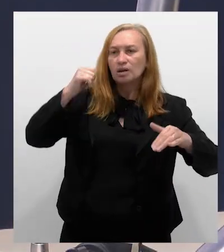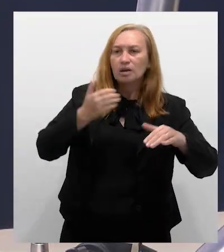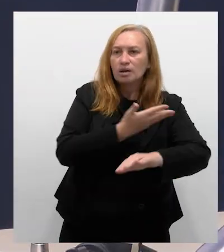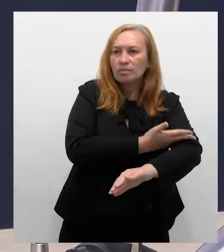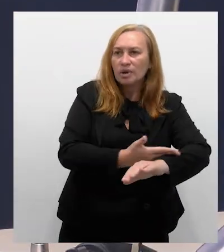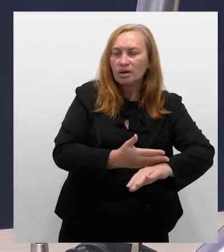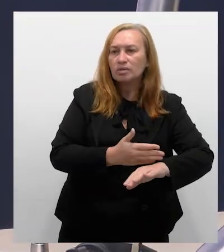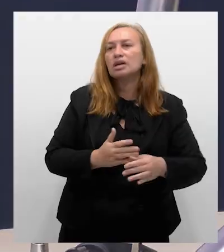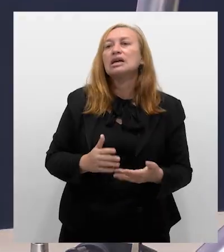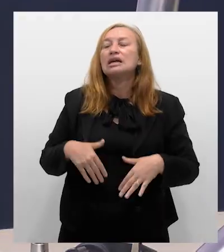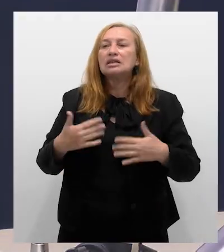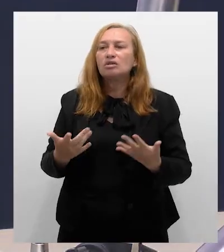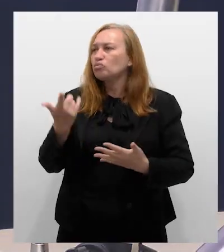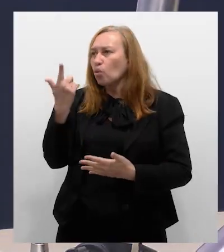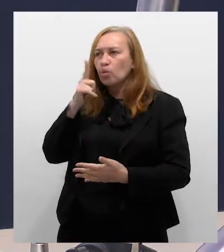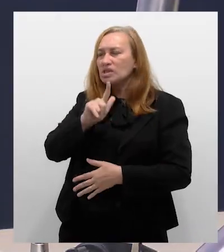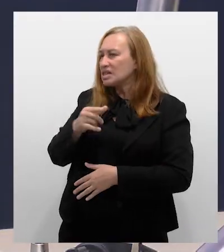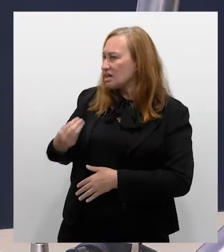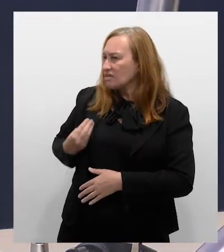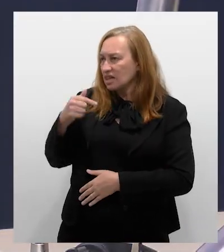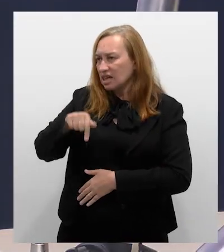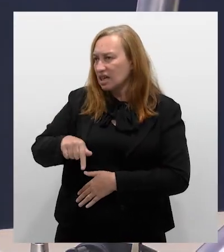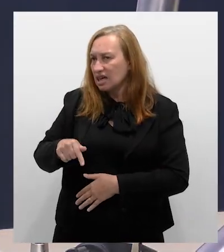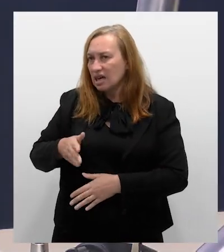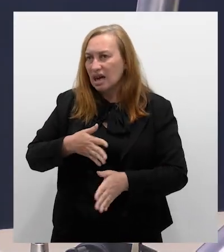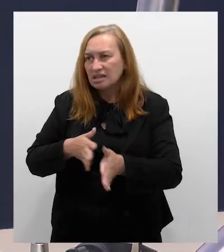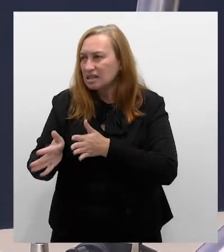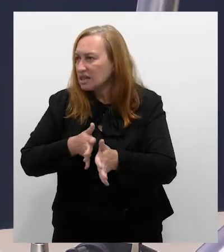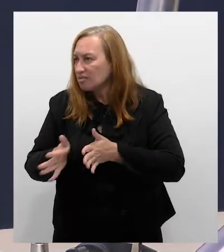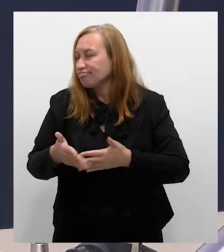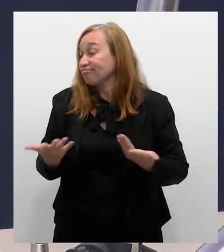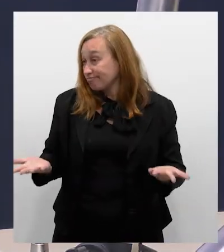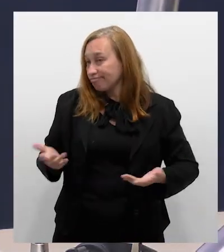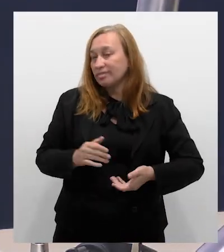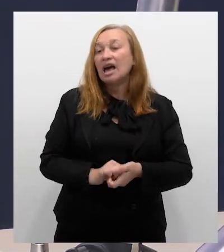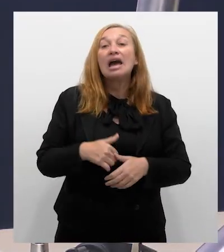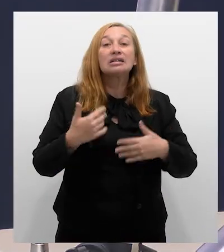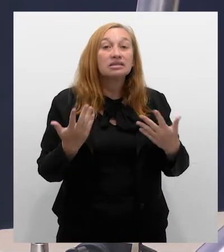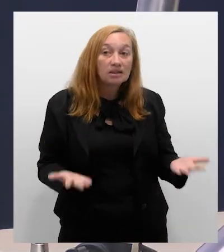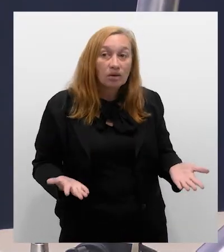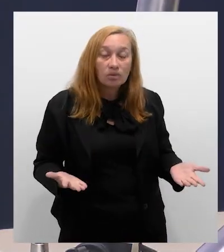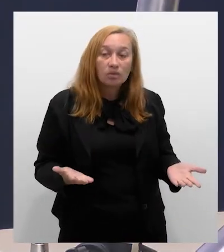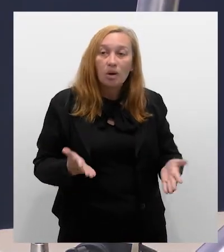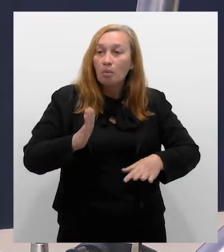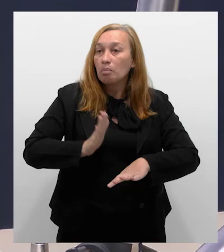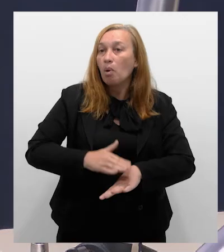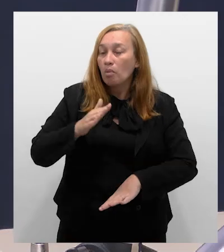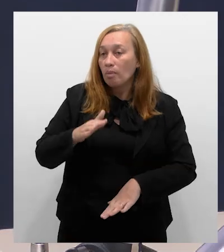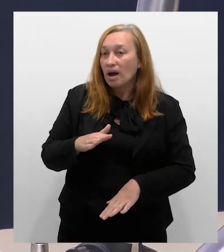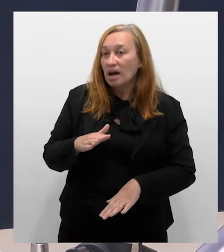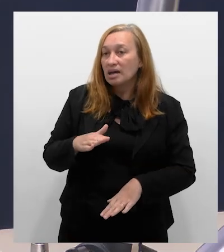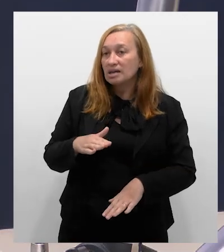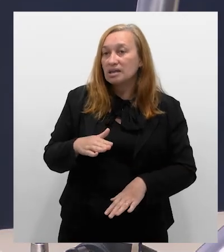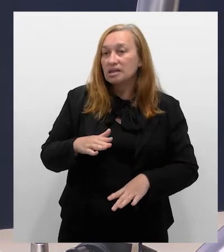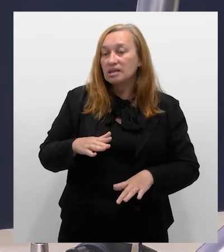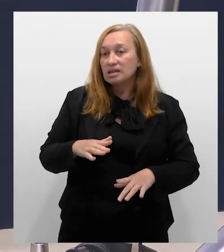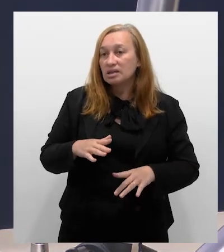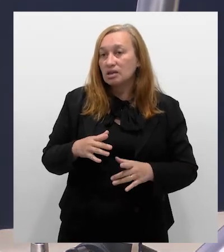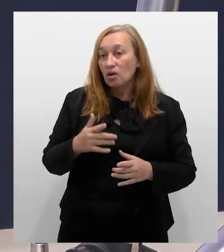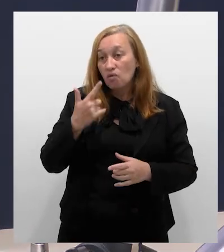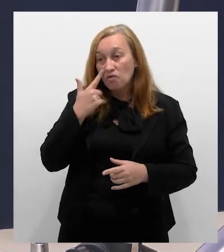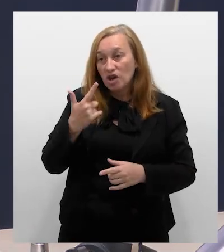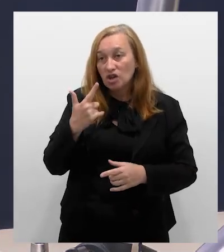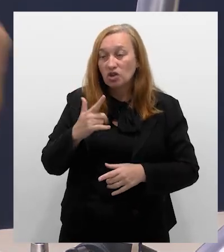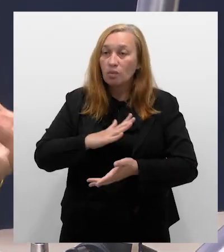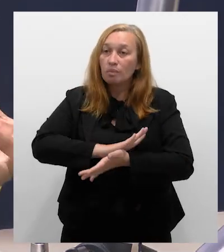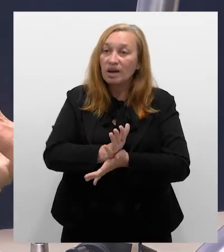que tivessem batido o pé e falar, eu vou ficar aqui, a gente não estaria aqui acessando. Eu não estaria aqui acessando. Então, por mais que eu